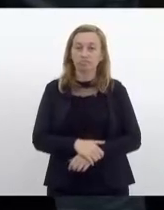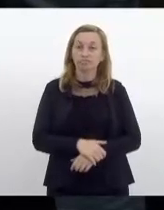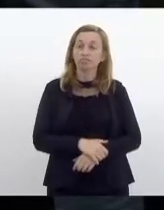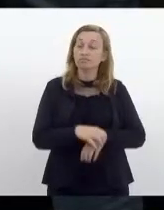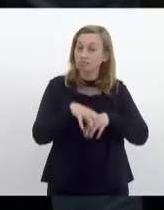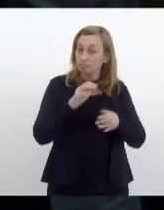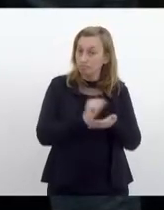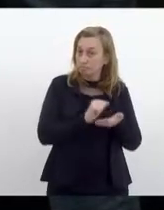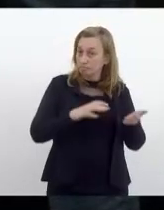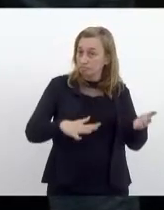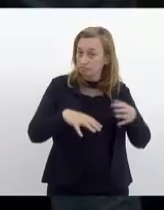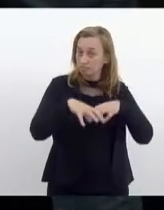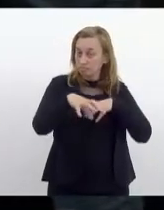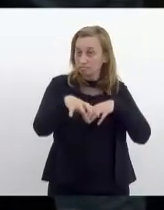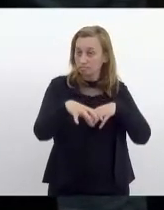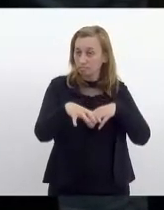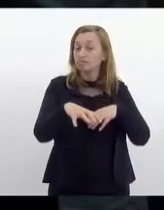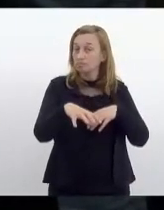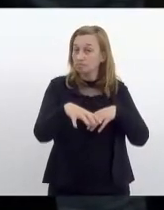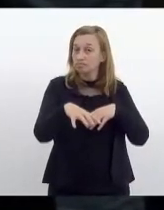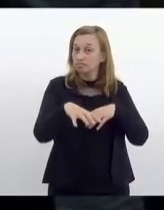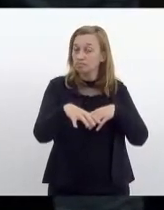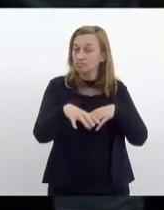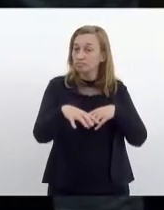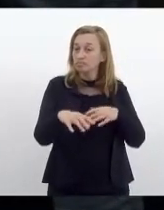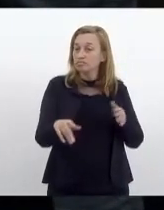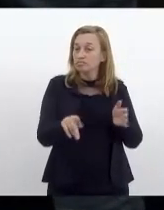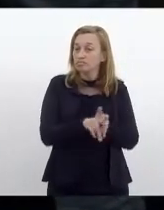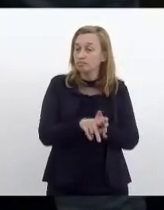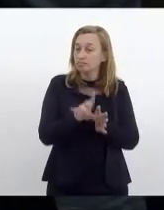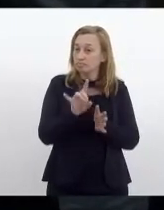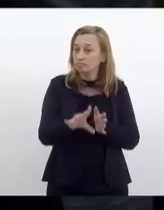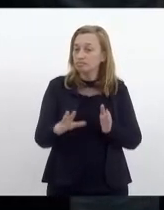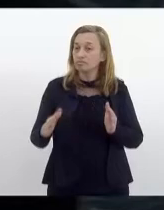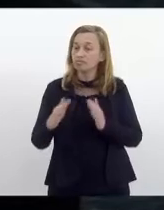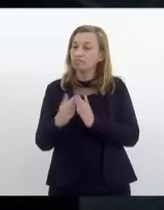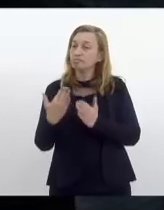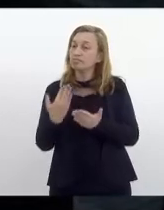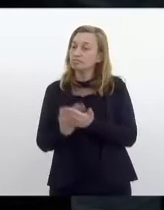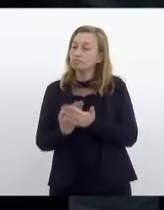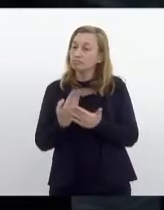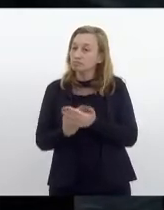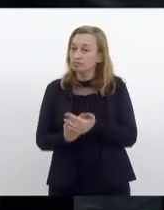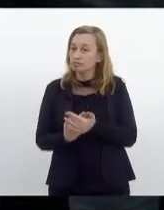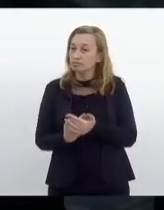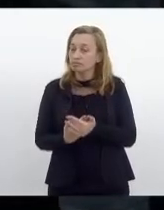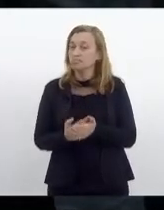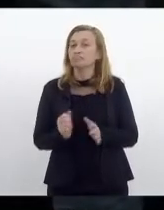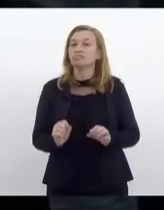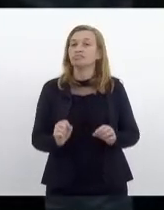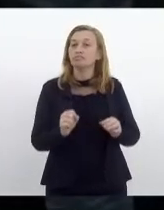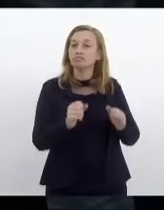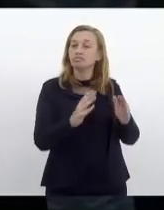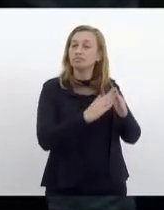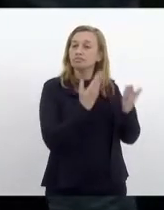atividades não são triviais, essas atividades, inclusive no âmbito das redes públicas, produziram um grau elevadíssimo de